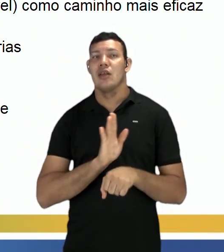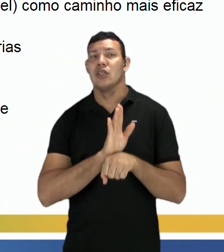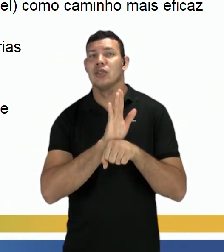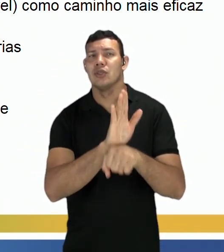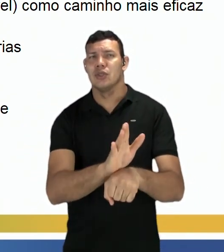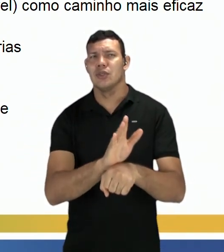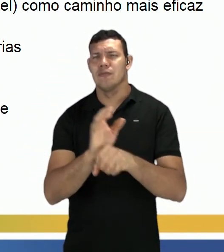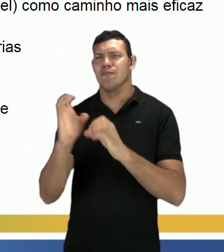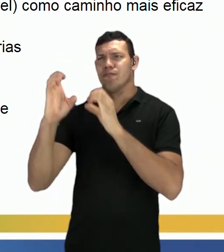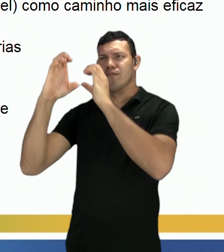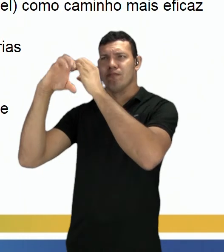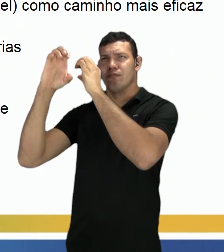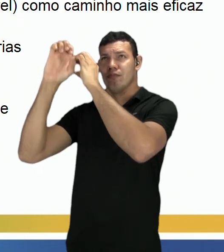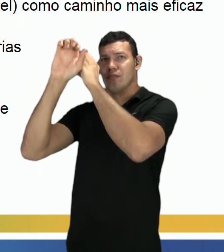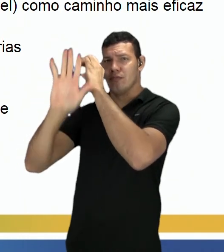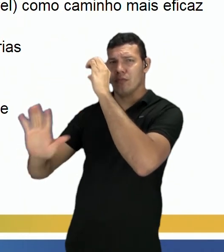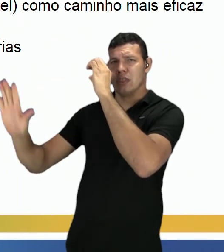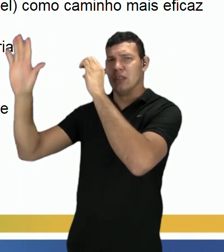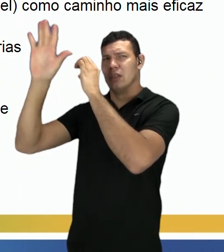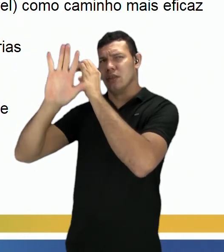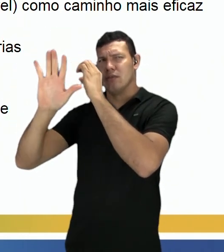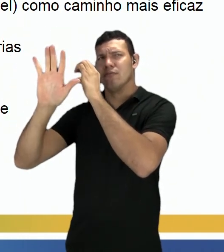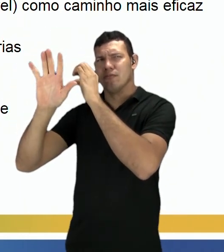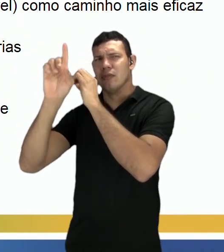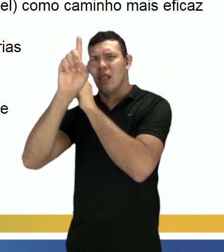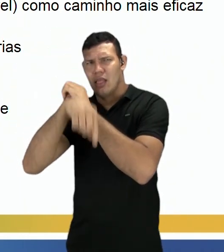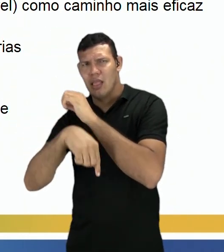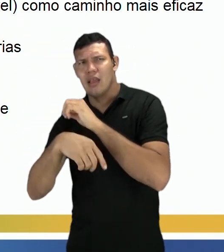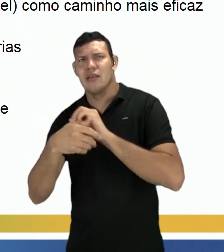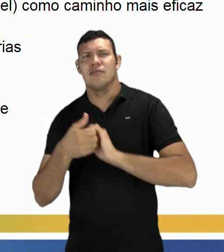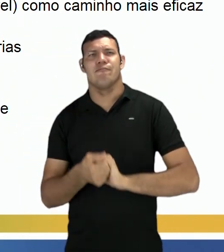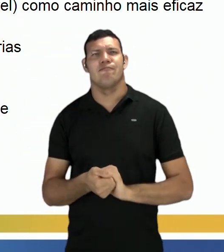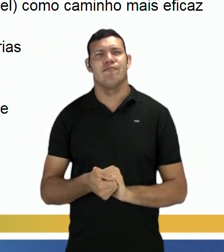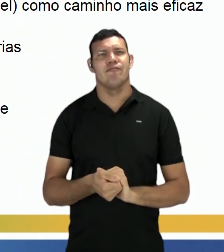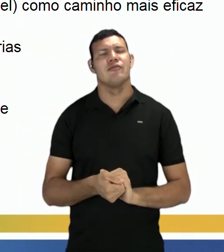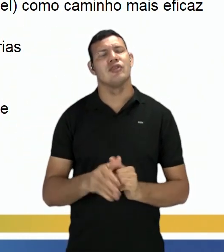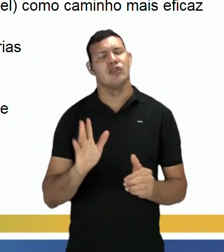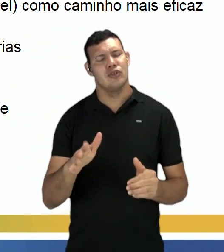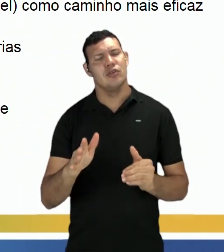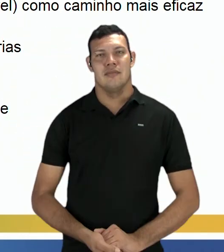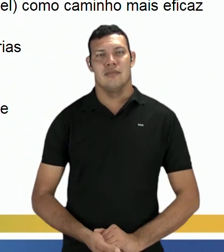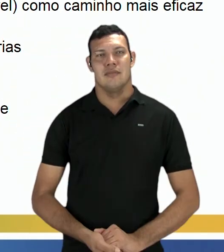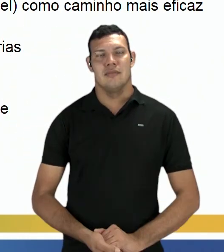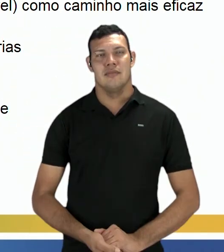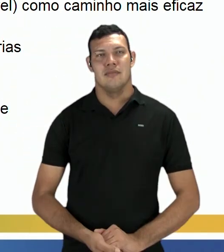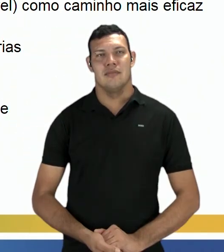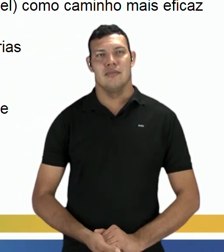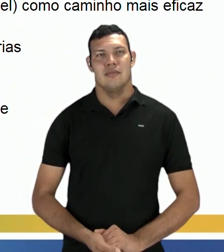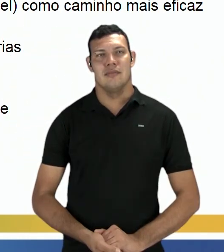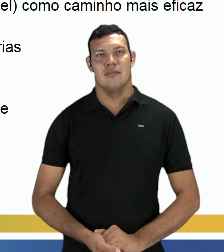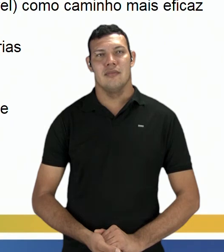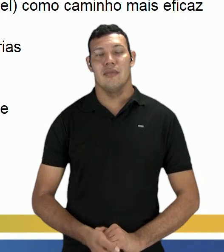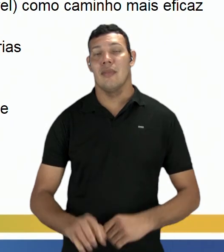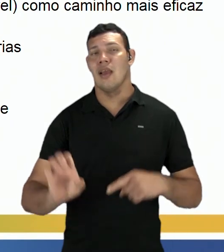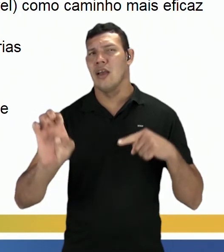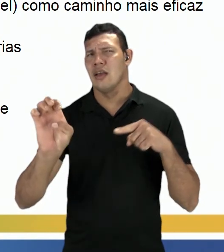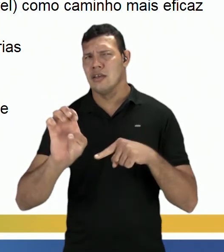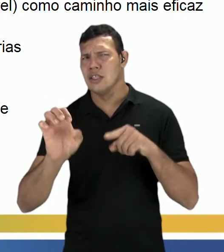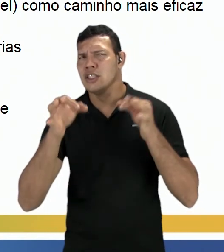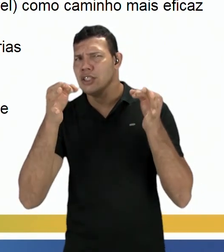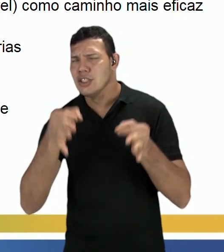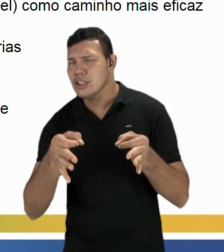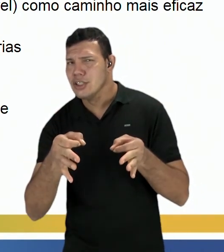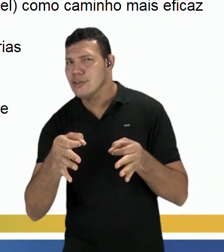cosmologia newtoniana e suas leis clássicas das categorias do espaço e tempo. Isso também já foi superado da gente. Vamos ver se é E: